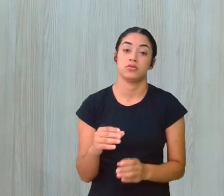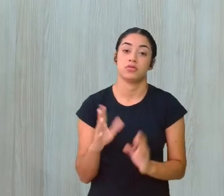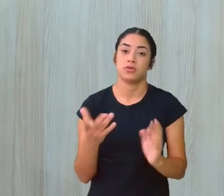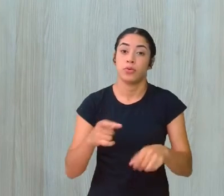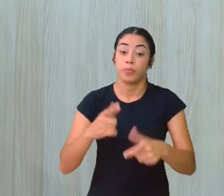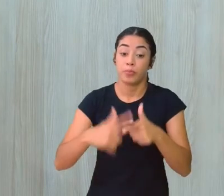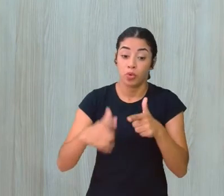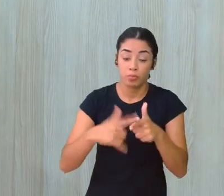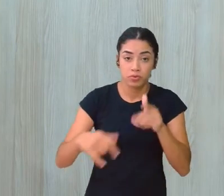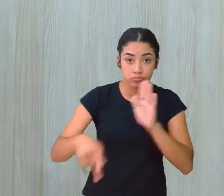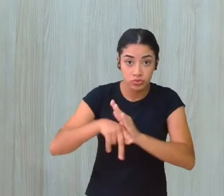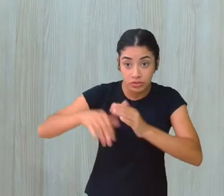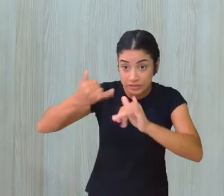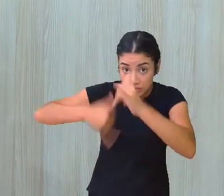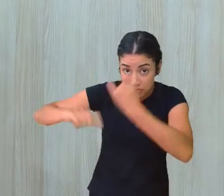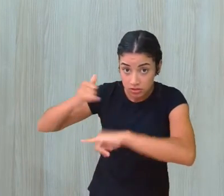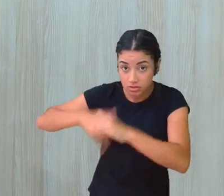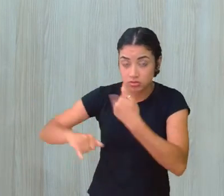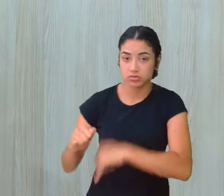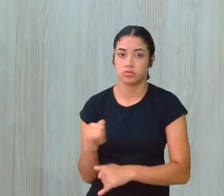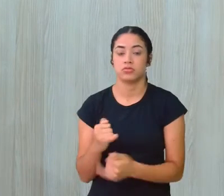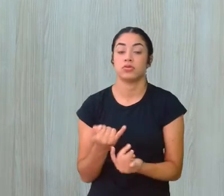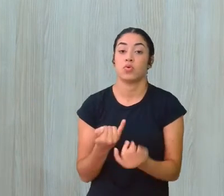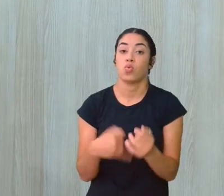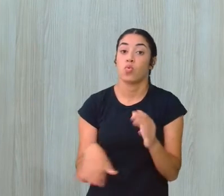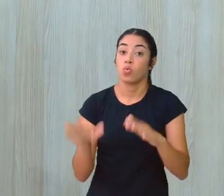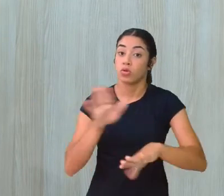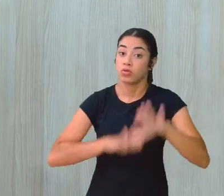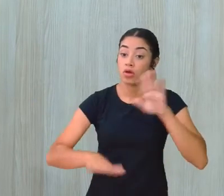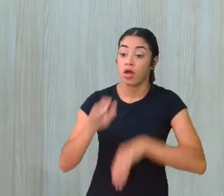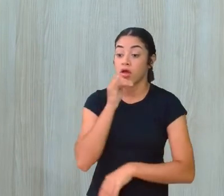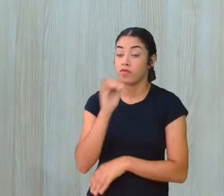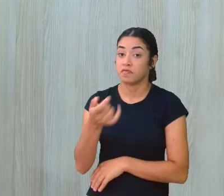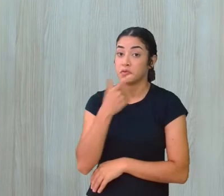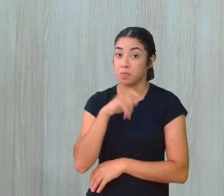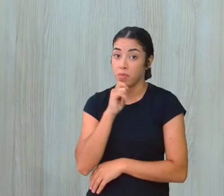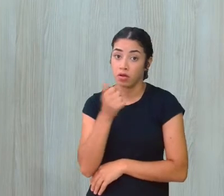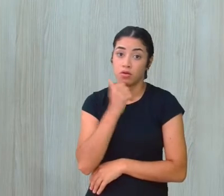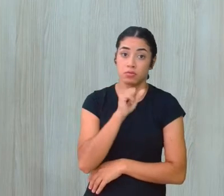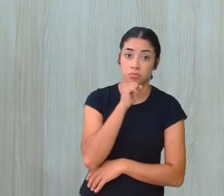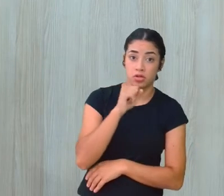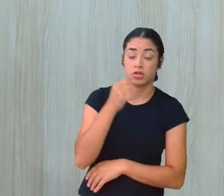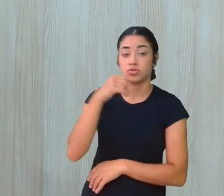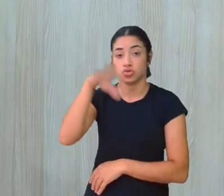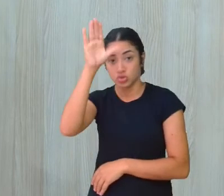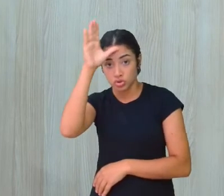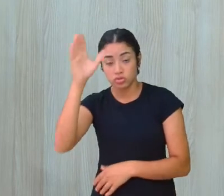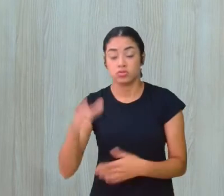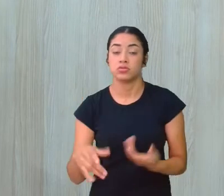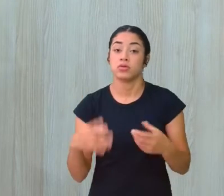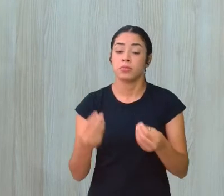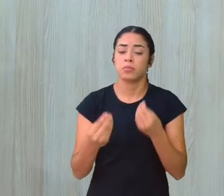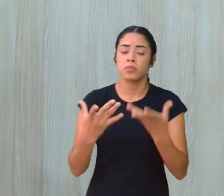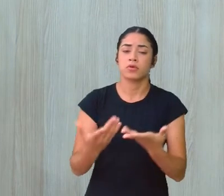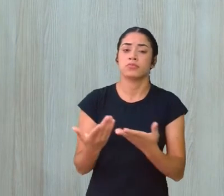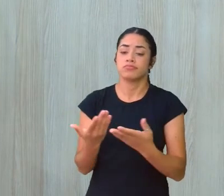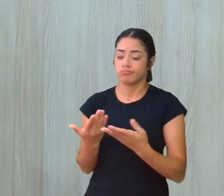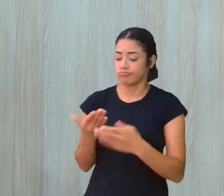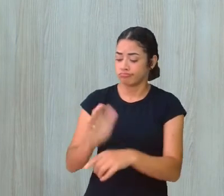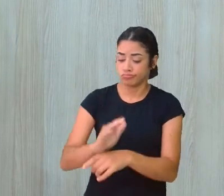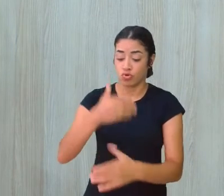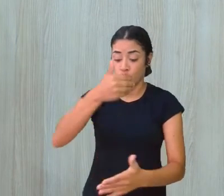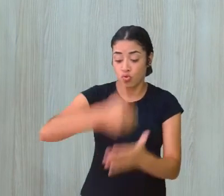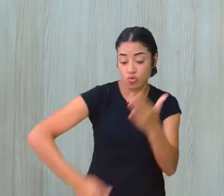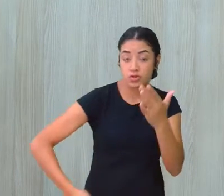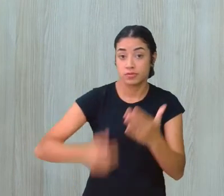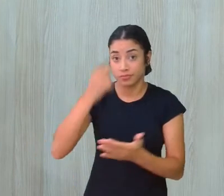na parte elétrica, faça contato com um adulto, seu pai, sua mãe, seu tio, para que ele possa contratar